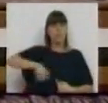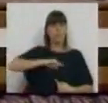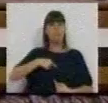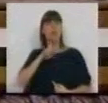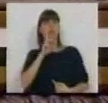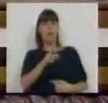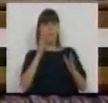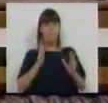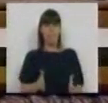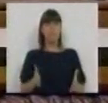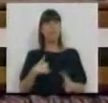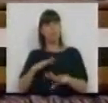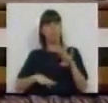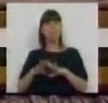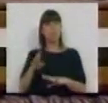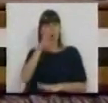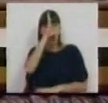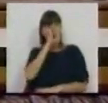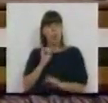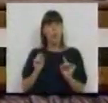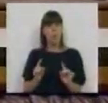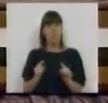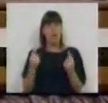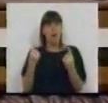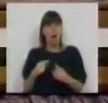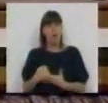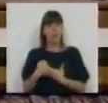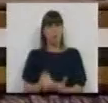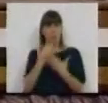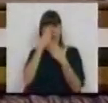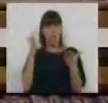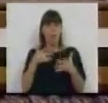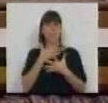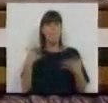que respondamos e que o façamos com um governo que tenha suporte